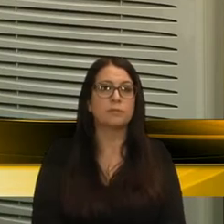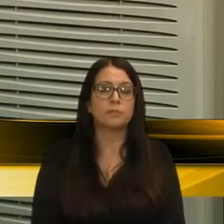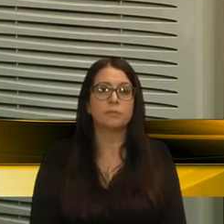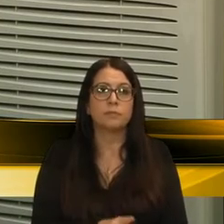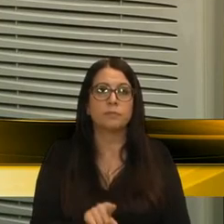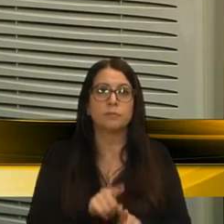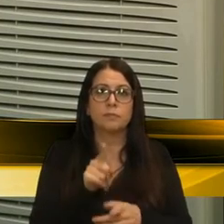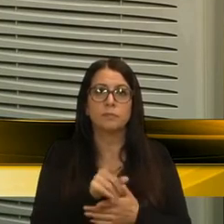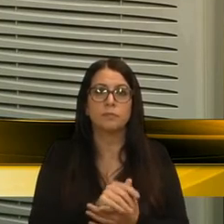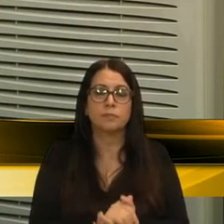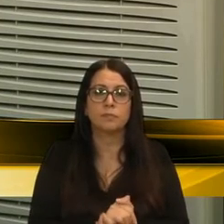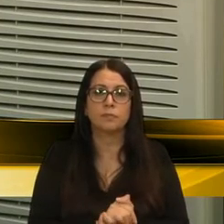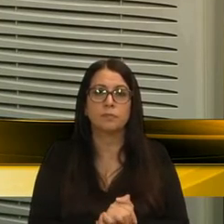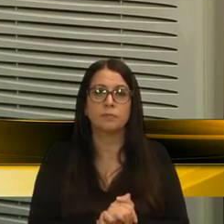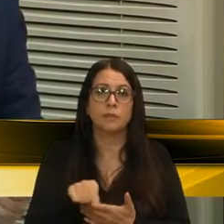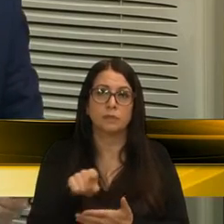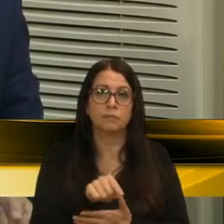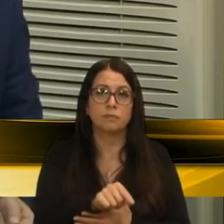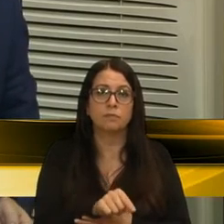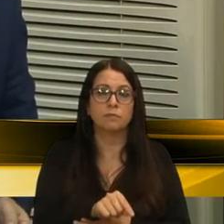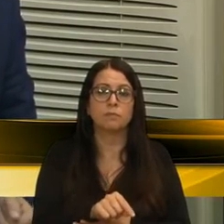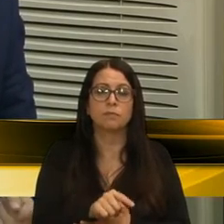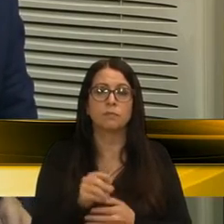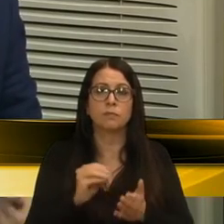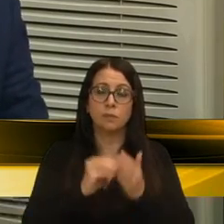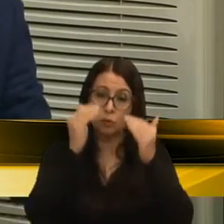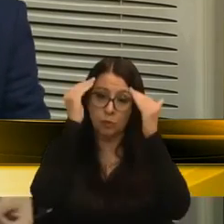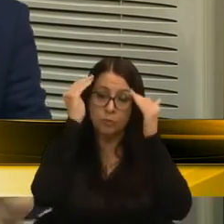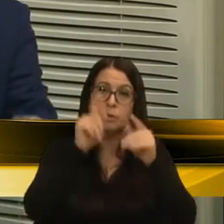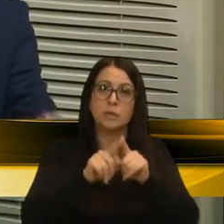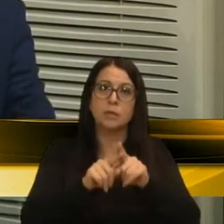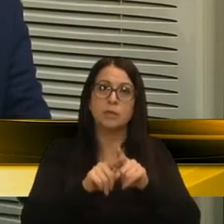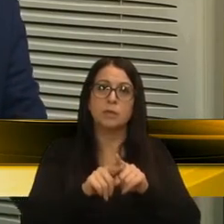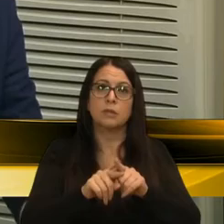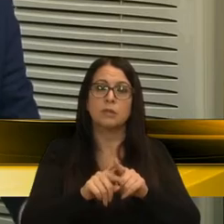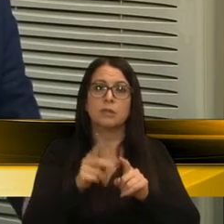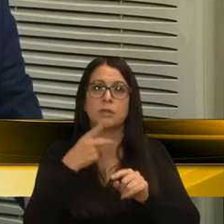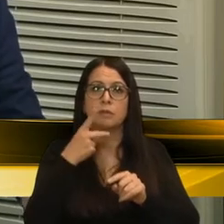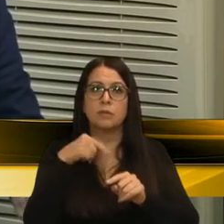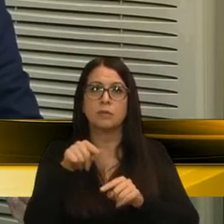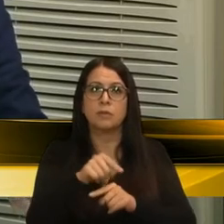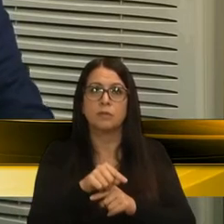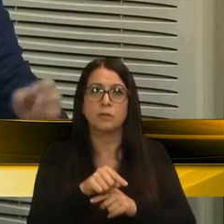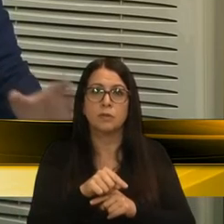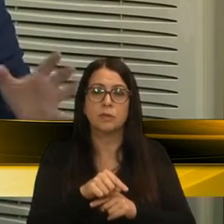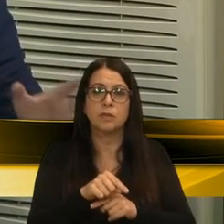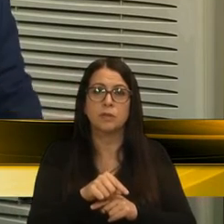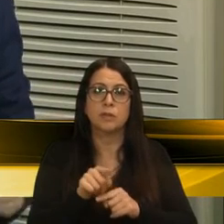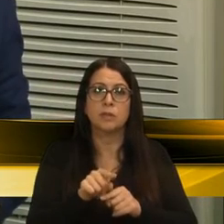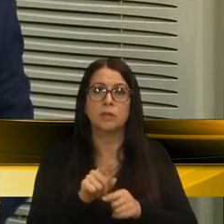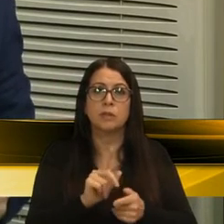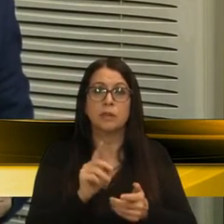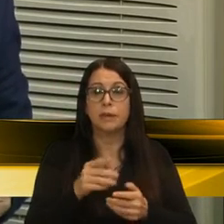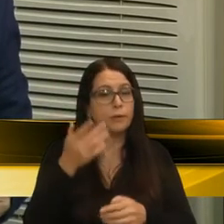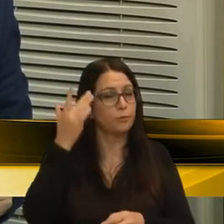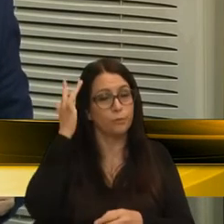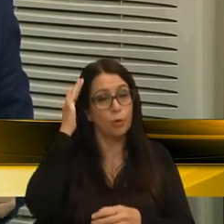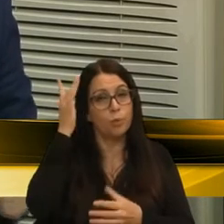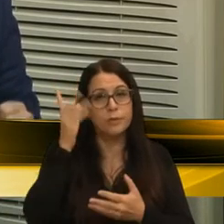até entendo a sua situação respeito o que o tribunal pesou foi tratado nesta edição é incompreensível